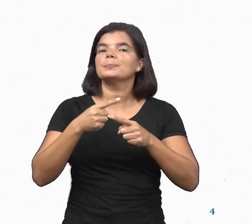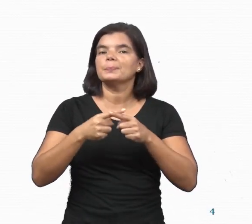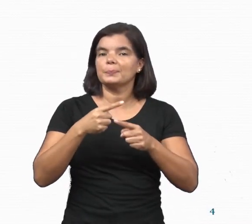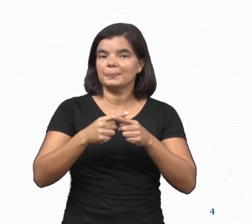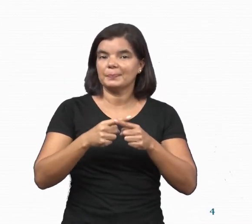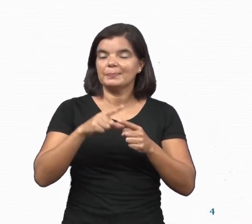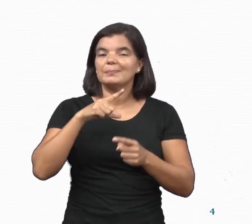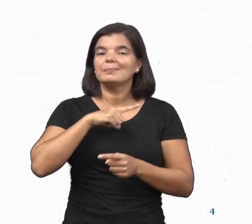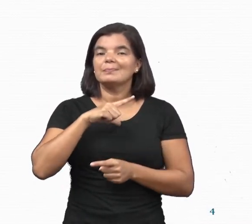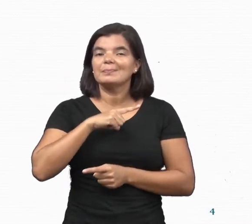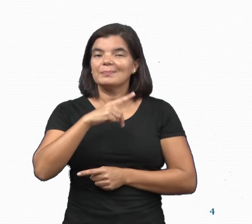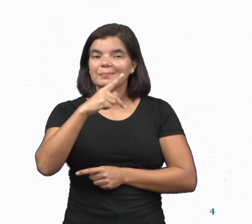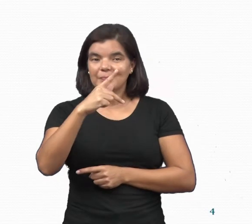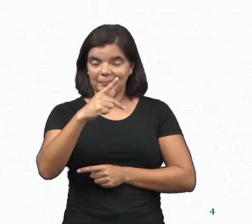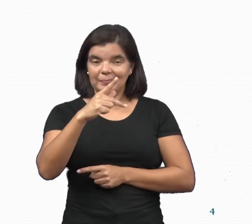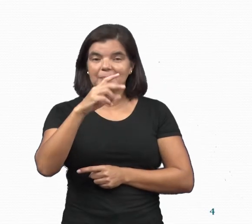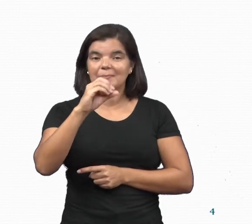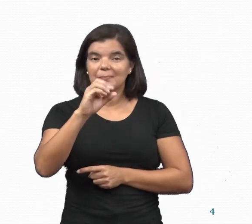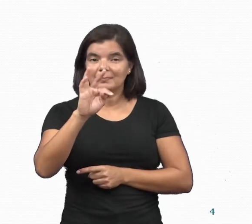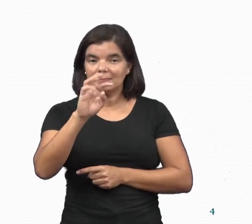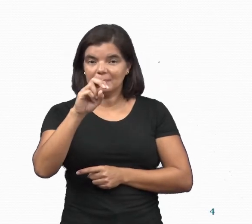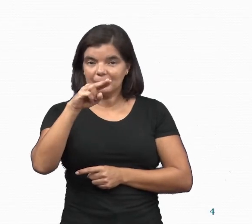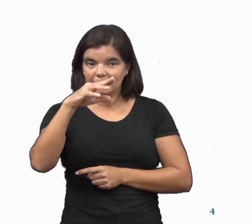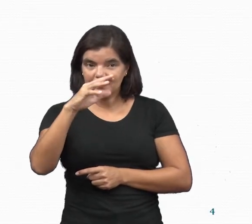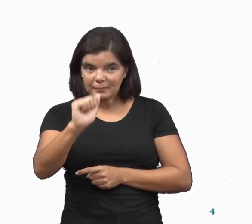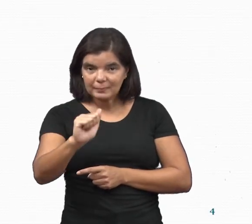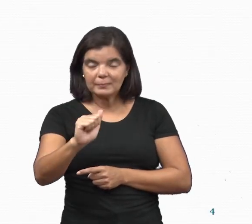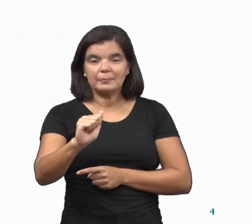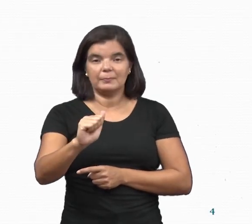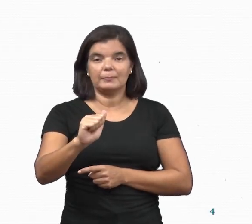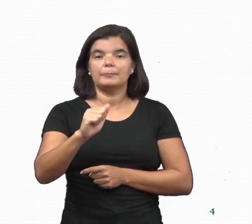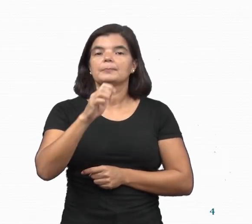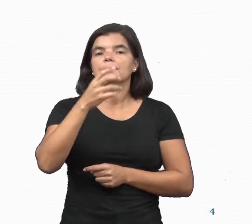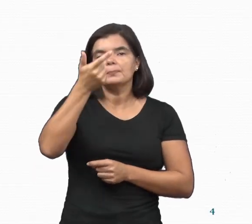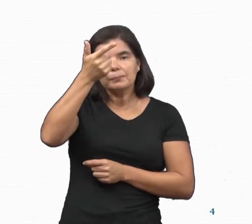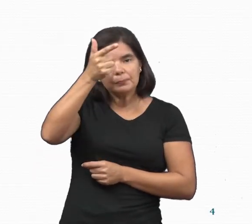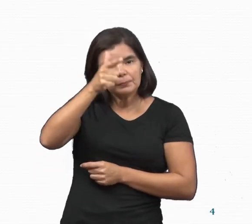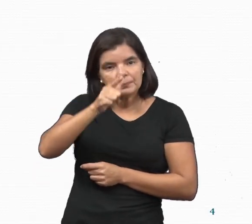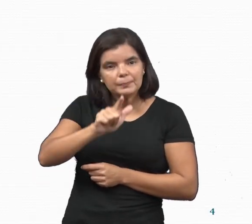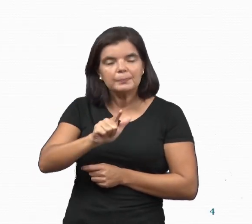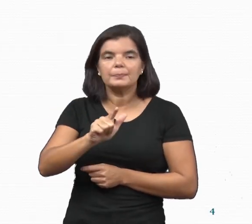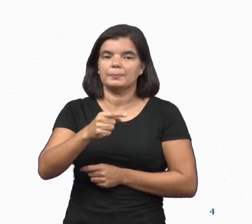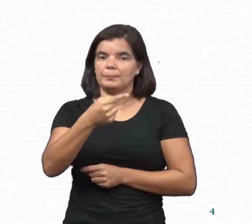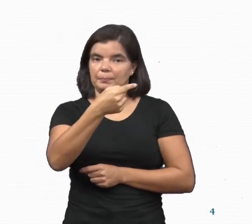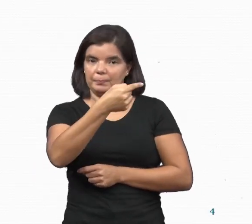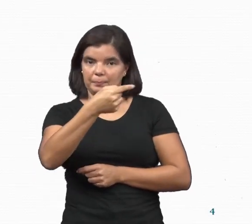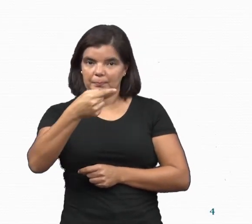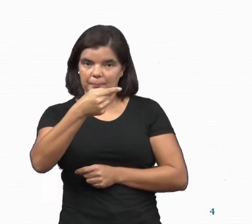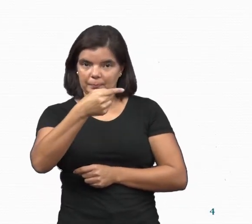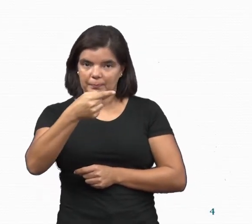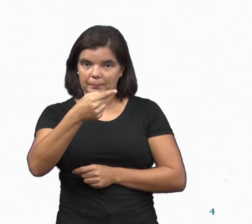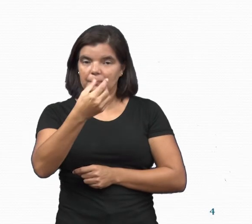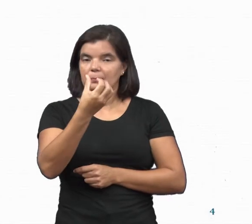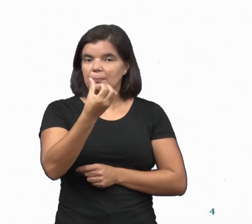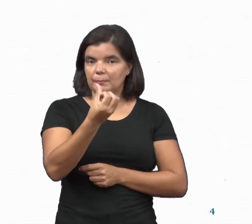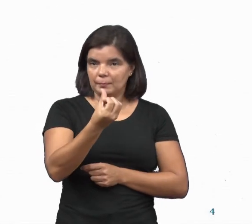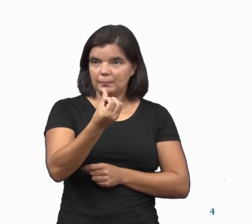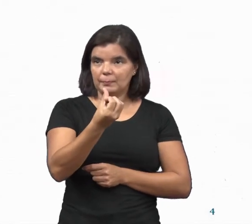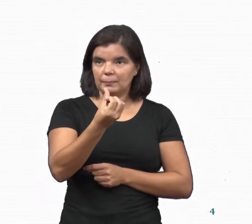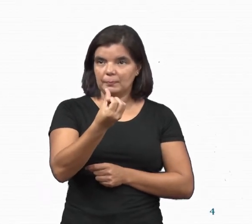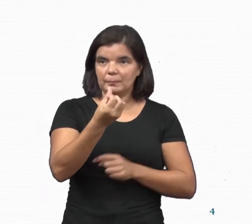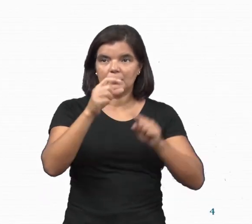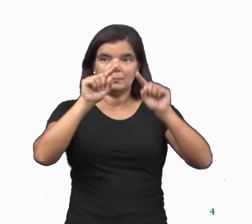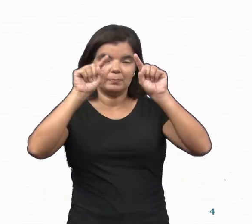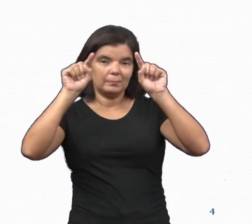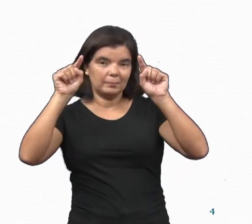tem a potência ali em cima. Então, eu vou repetir, menos 6 menos, abrir